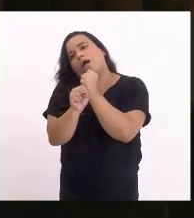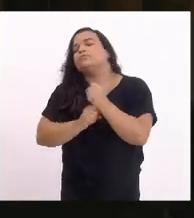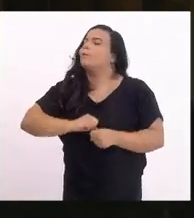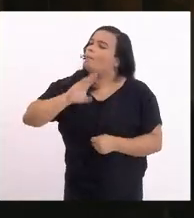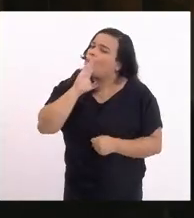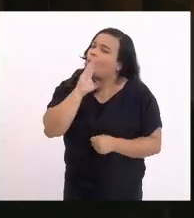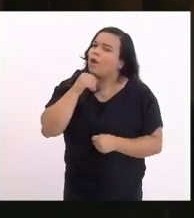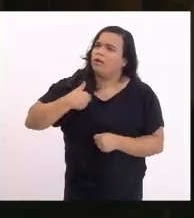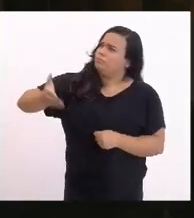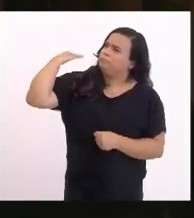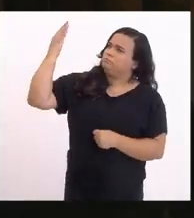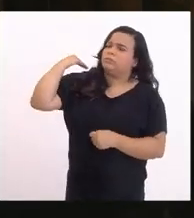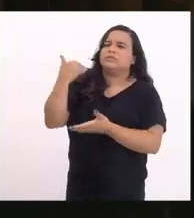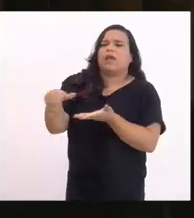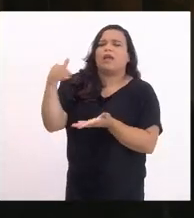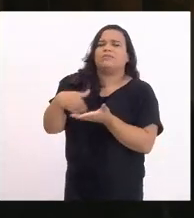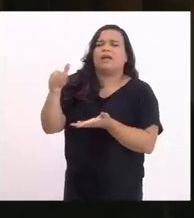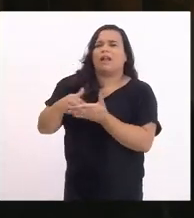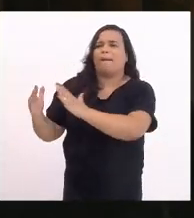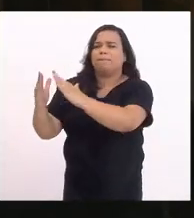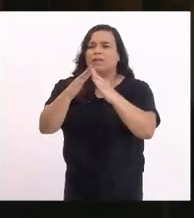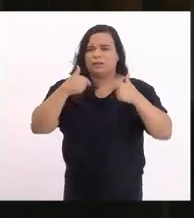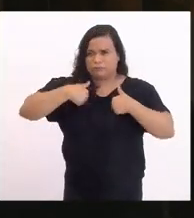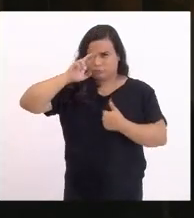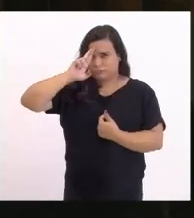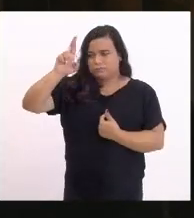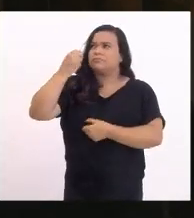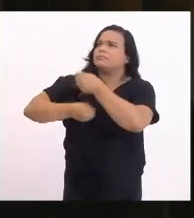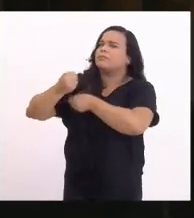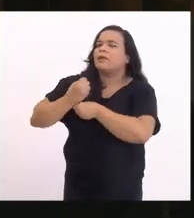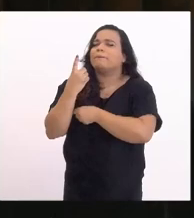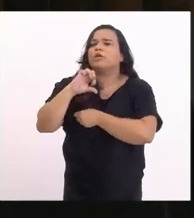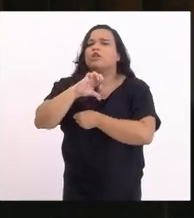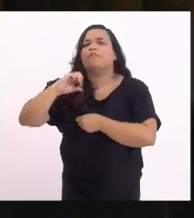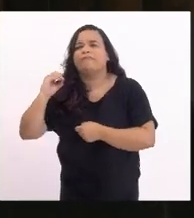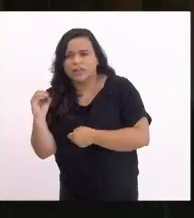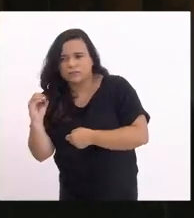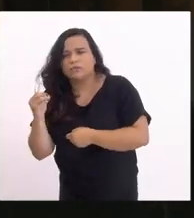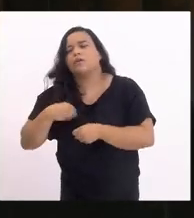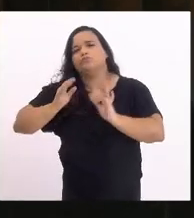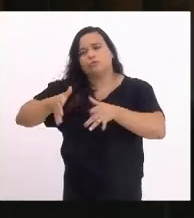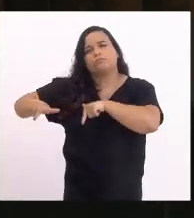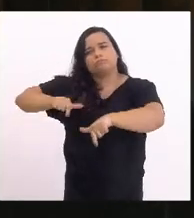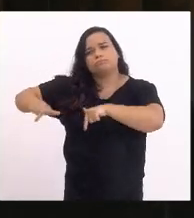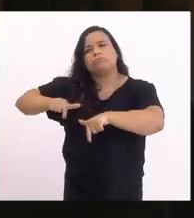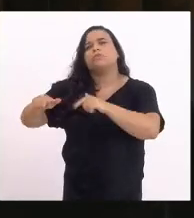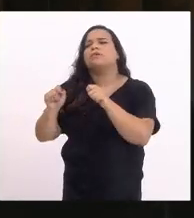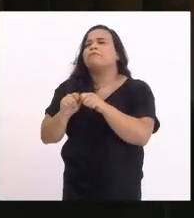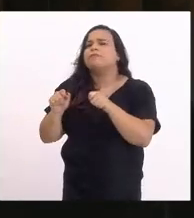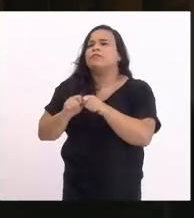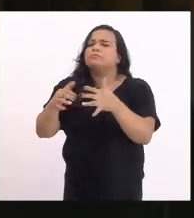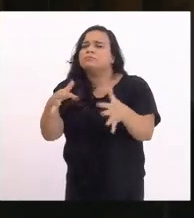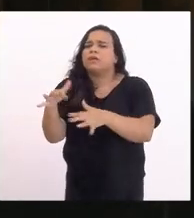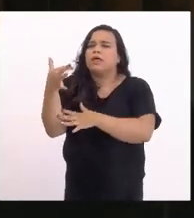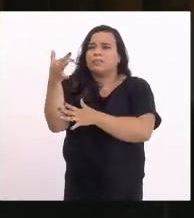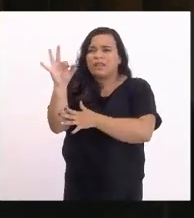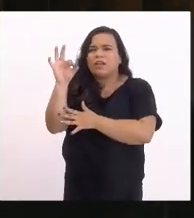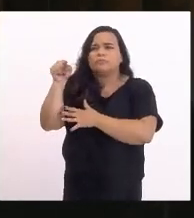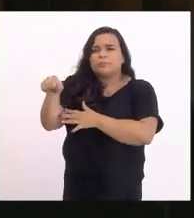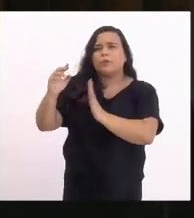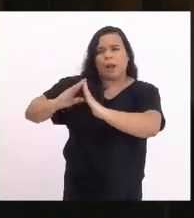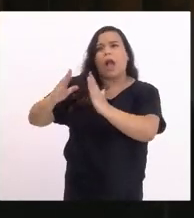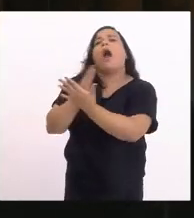fui secretário de habitação em 1990. Eu fiz cerca de 10 mil casas, inclusive algumas